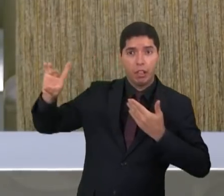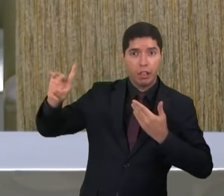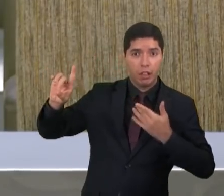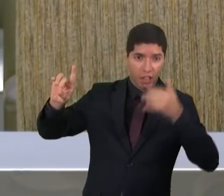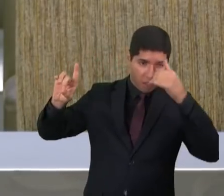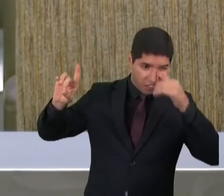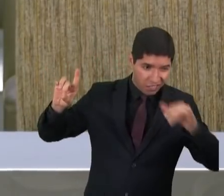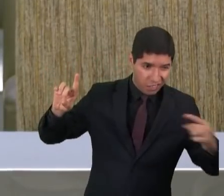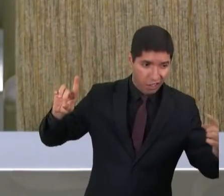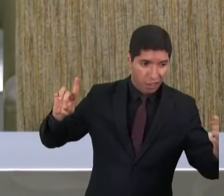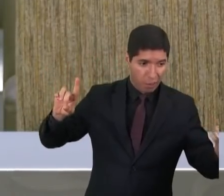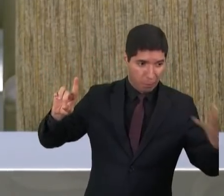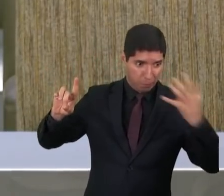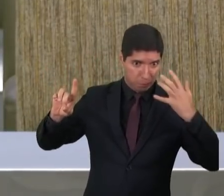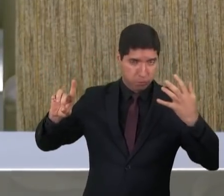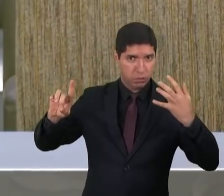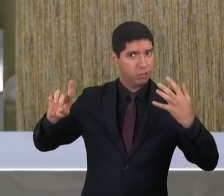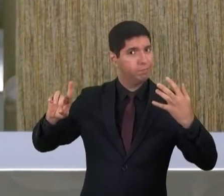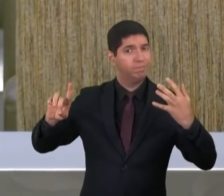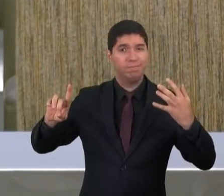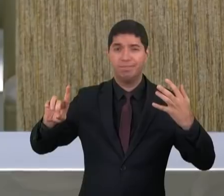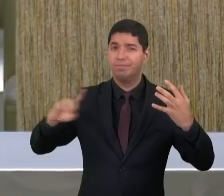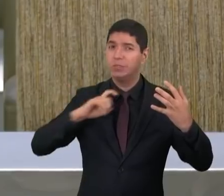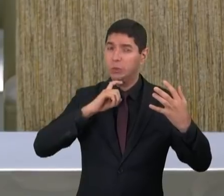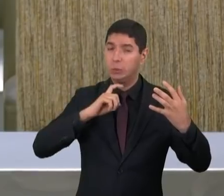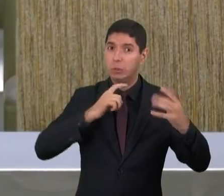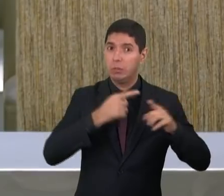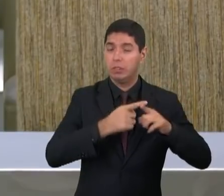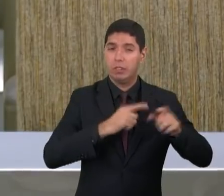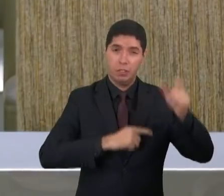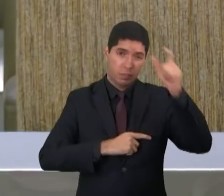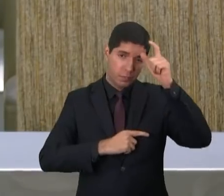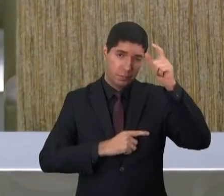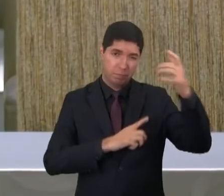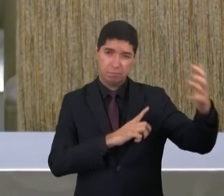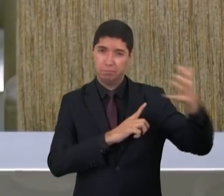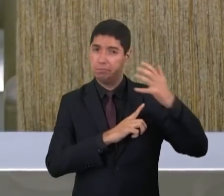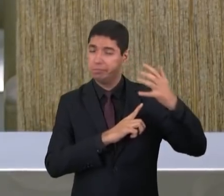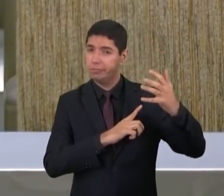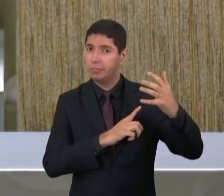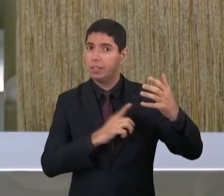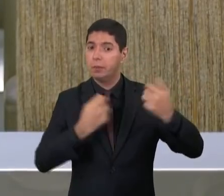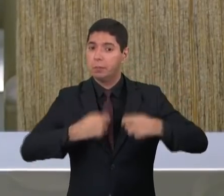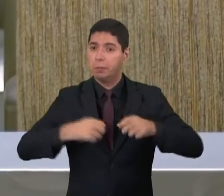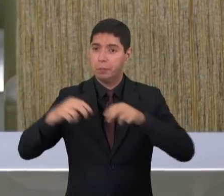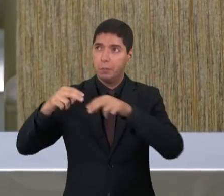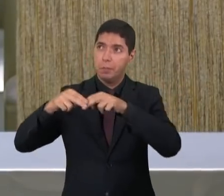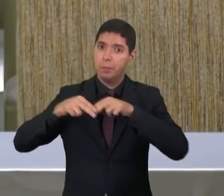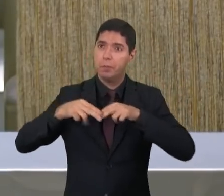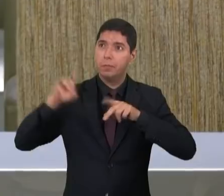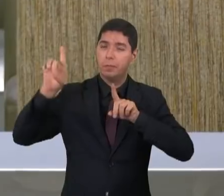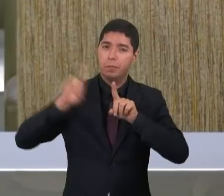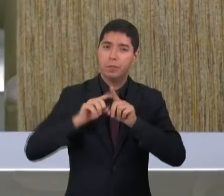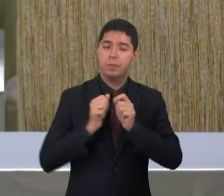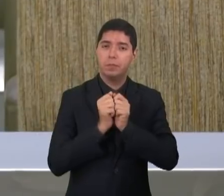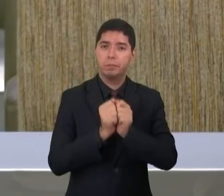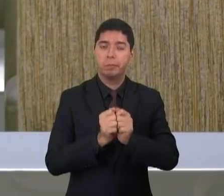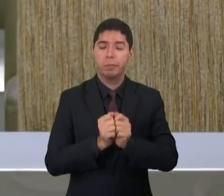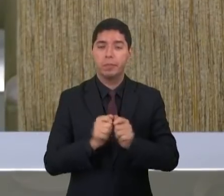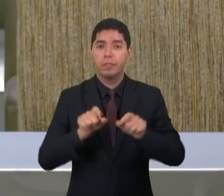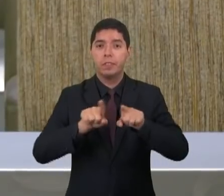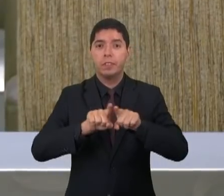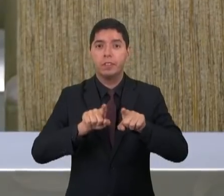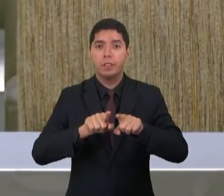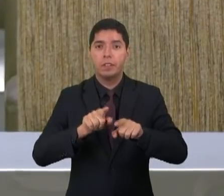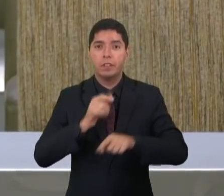ocultos que o inimigo arma para a nossa vida. Em um momento crítico da sua vida, o apóstolo